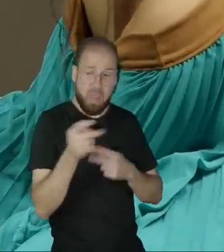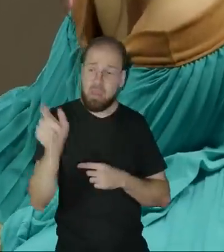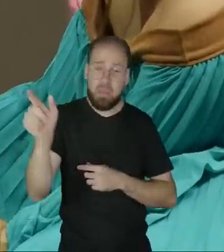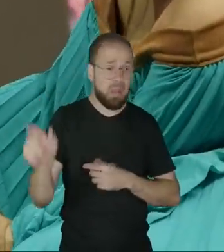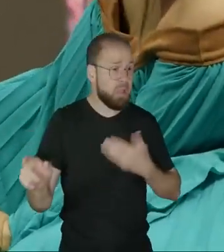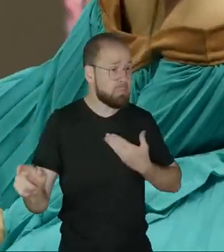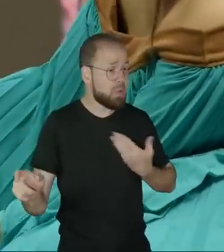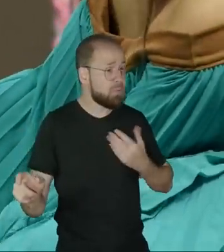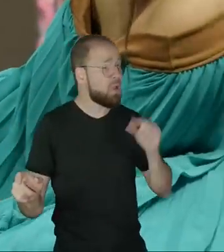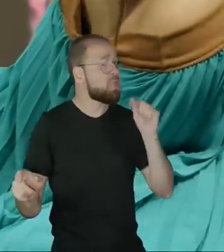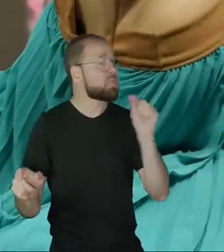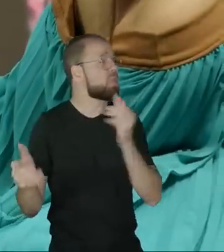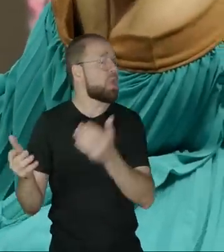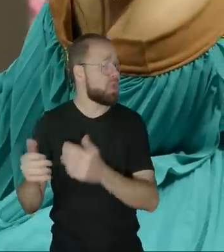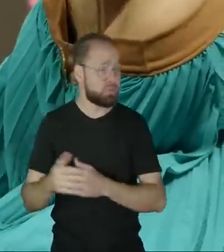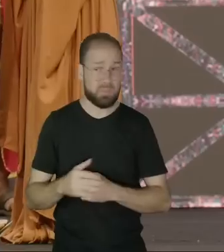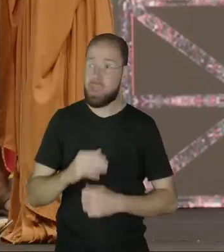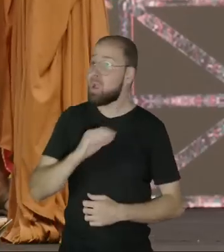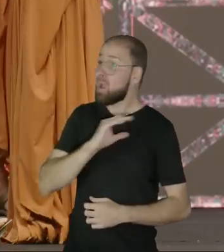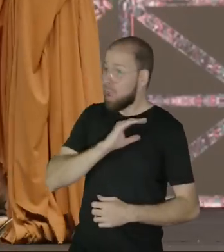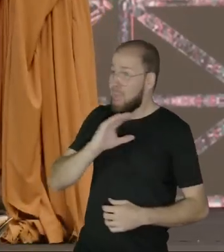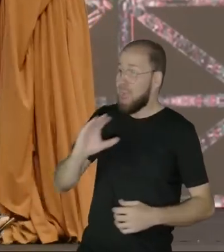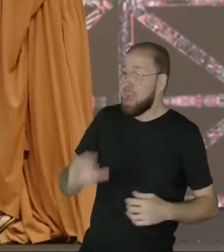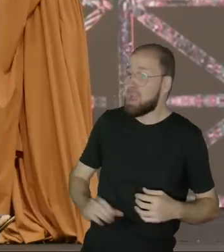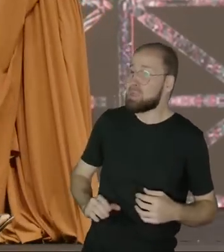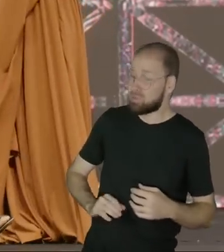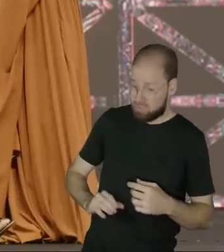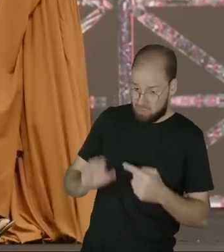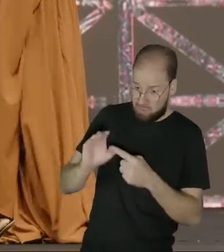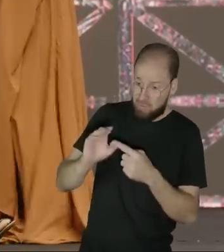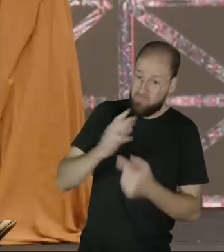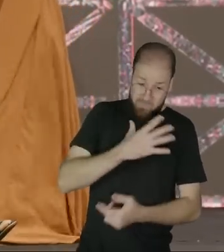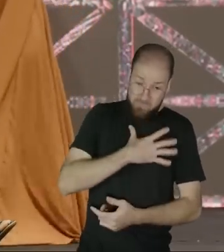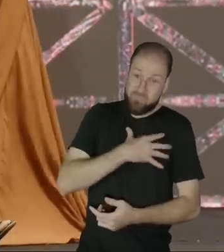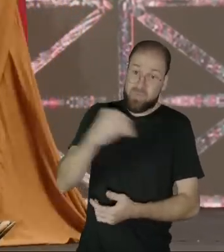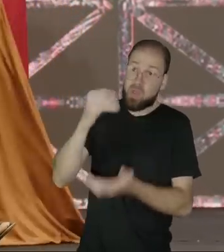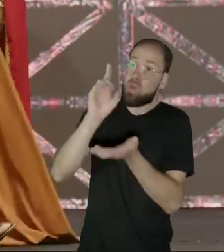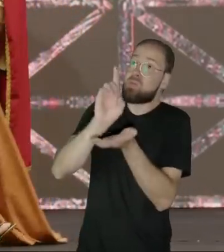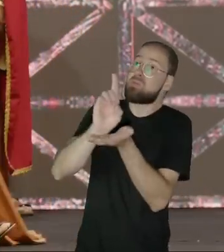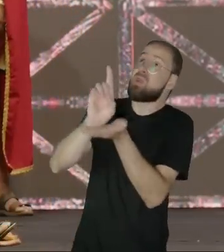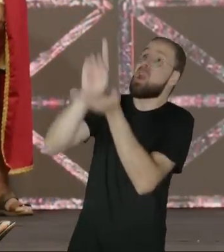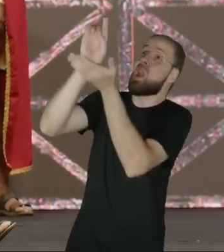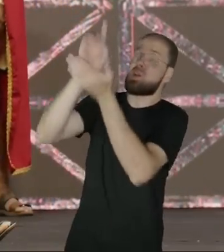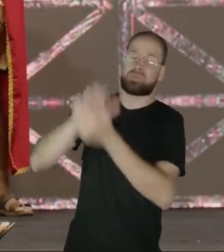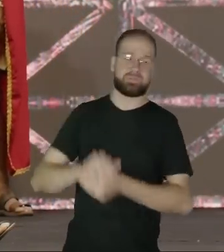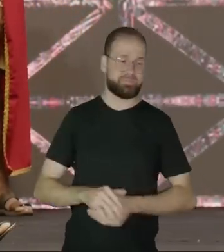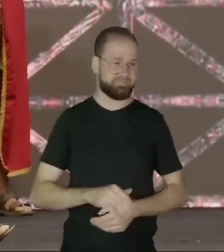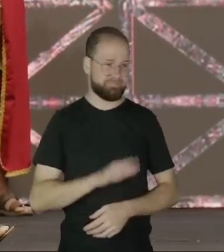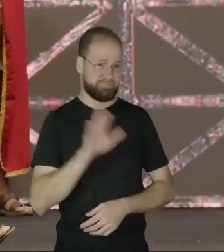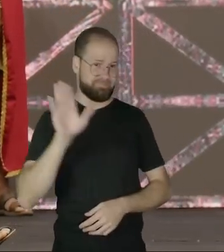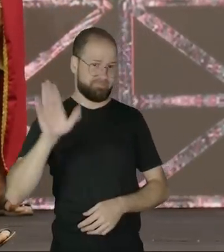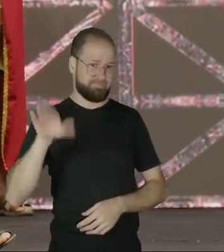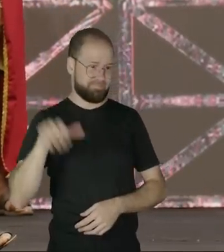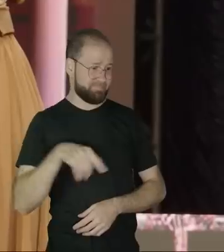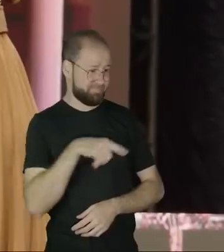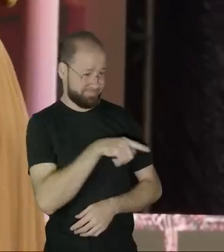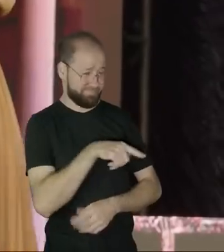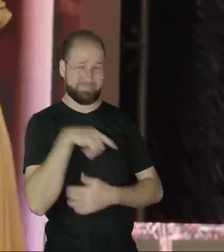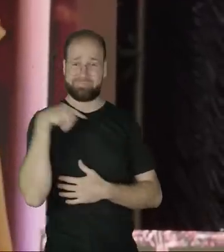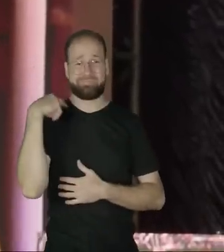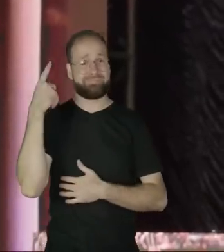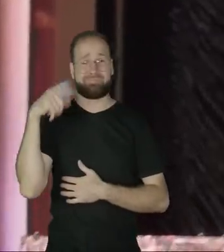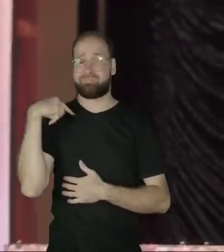Cristo, o Filho do Deus Altíssimo. Amigas, esse homem está